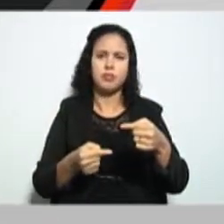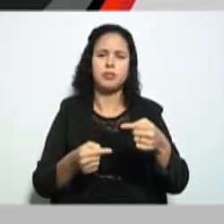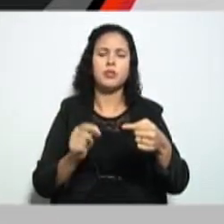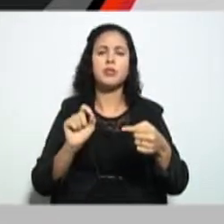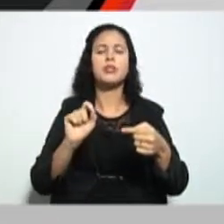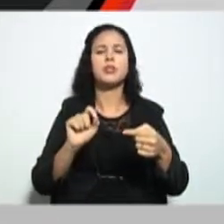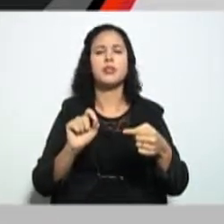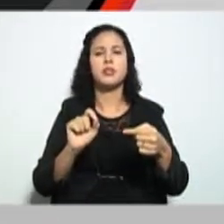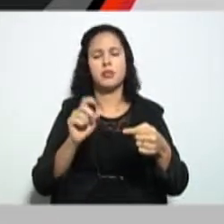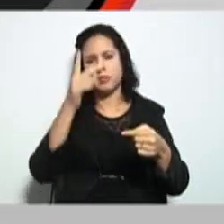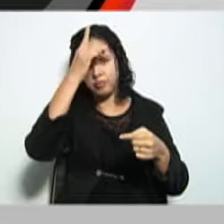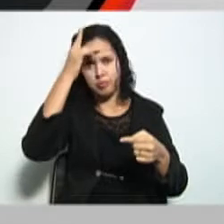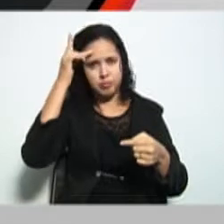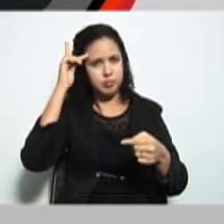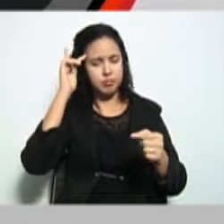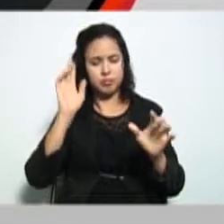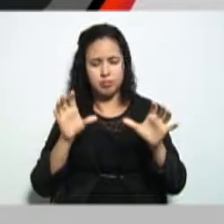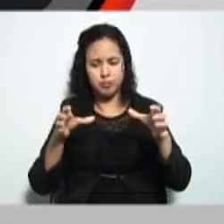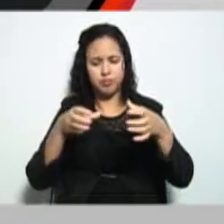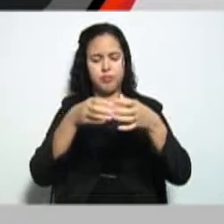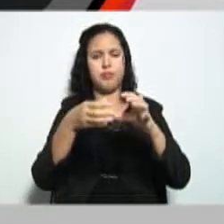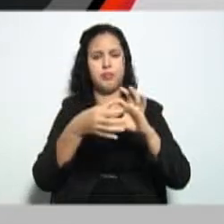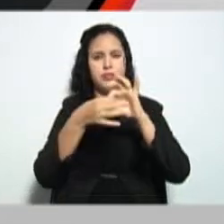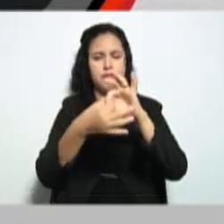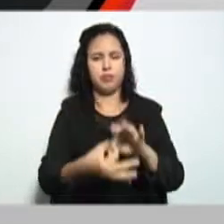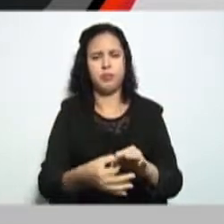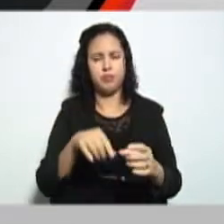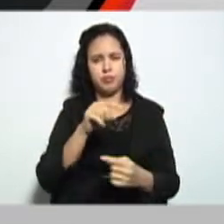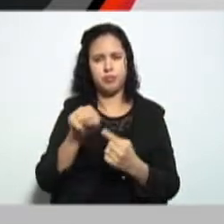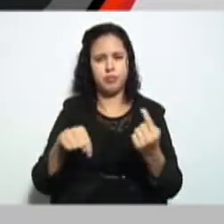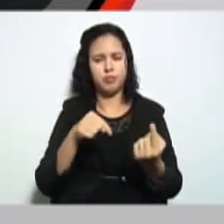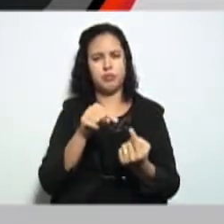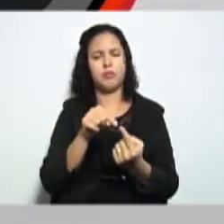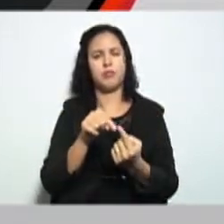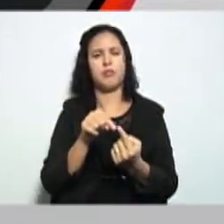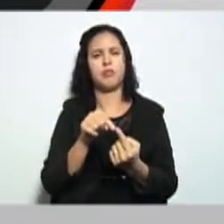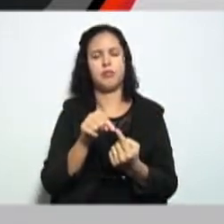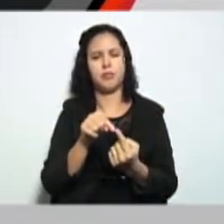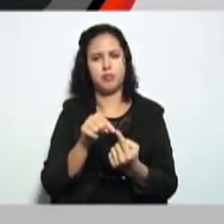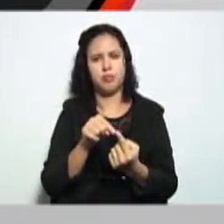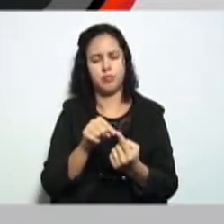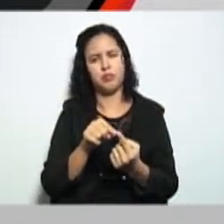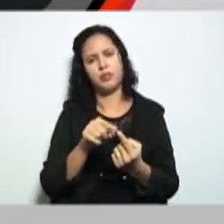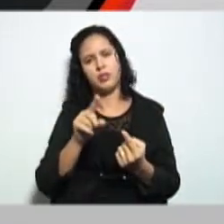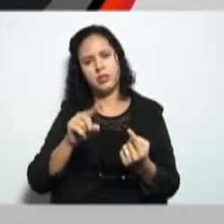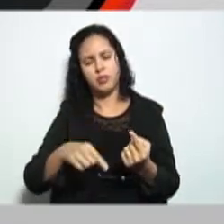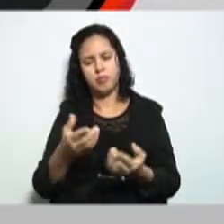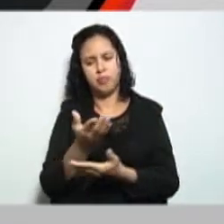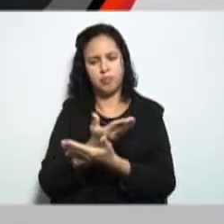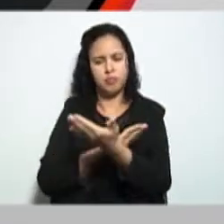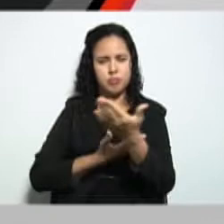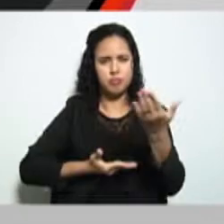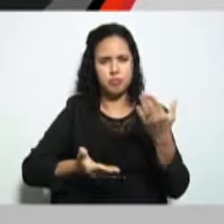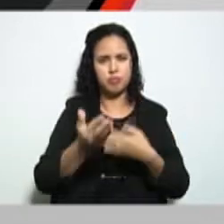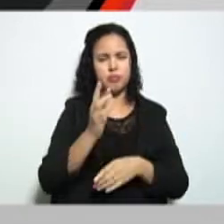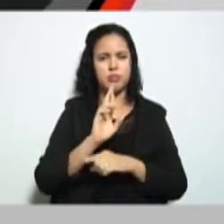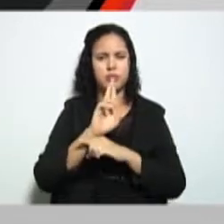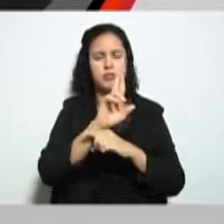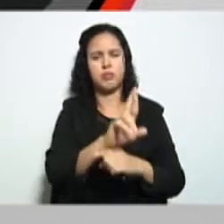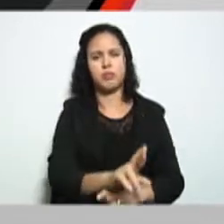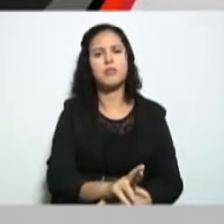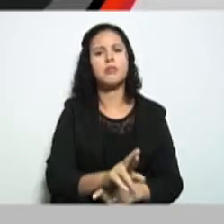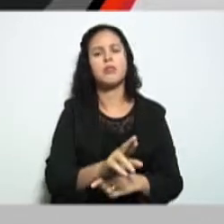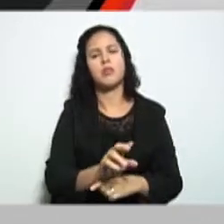econômica, as pessoas se unem com o mesmo objetivo, de forma democrática, compartilhando os resultados na medida